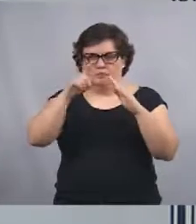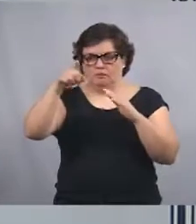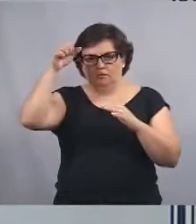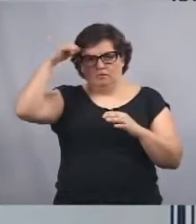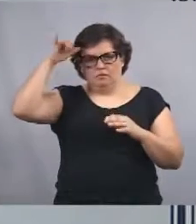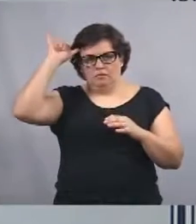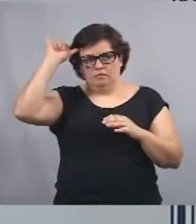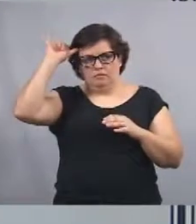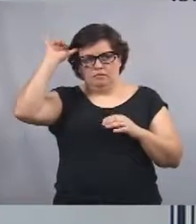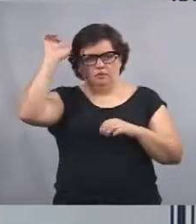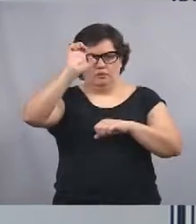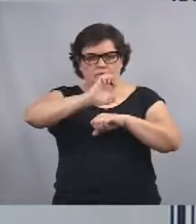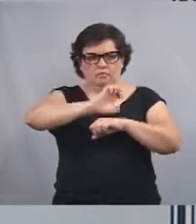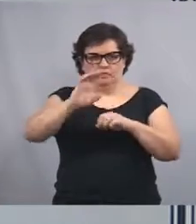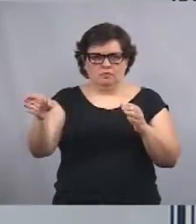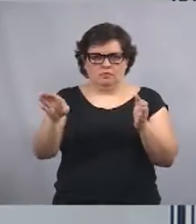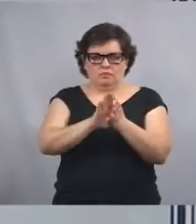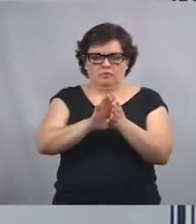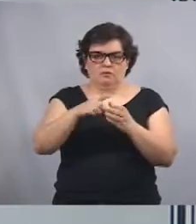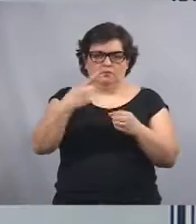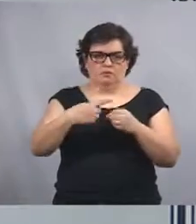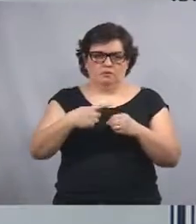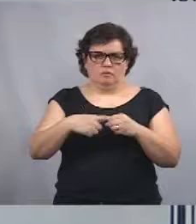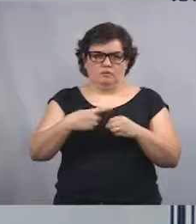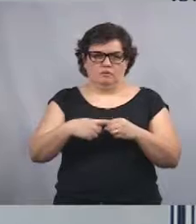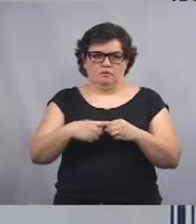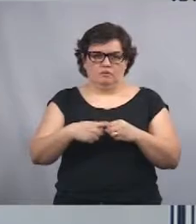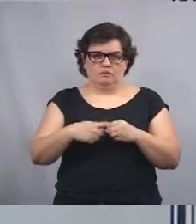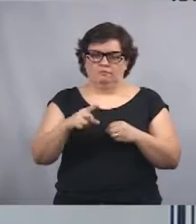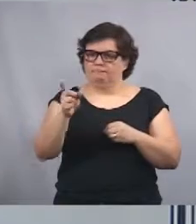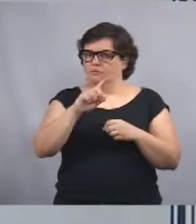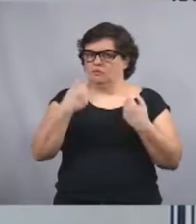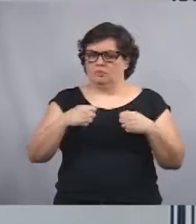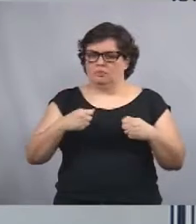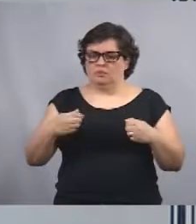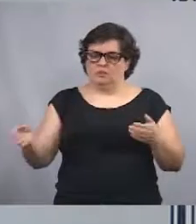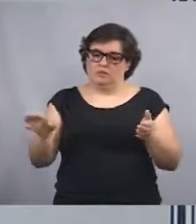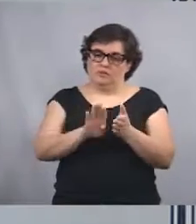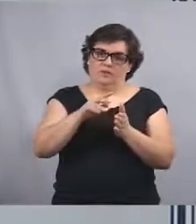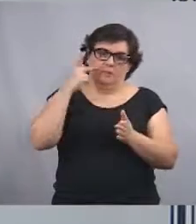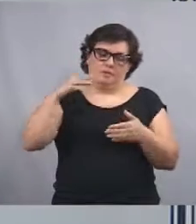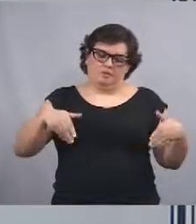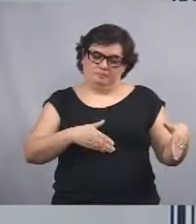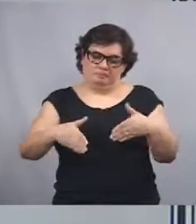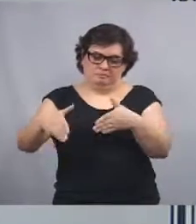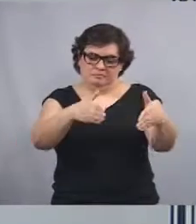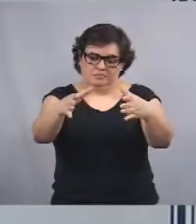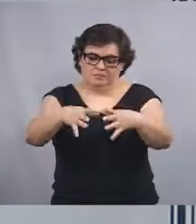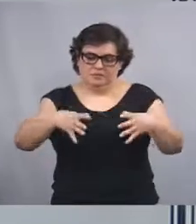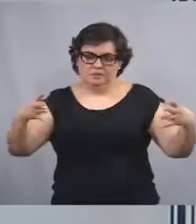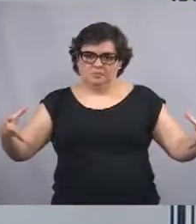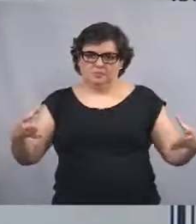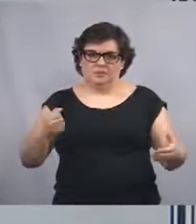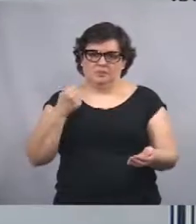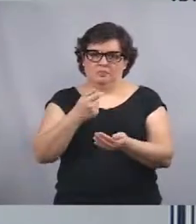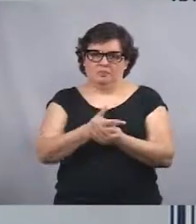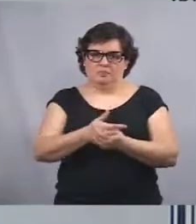vir a Marília, não precise vir pela pista pagando pedágio. Tão somente